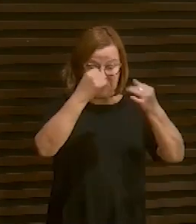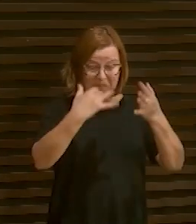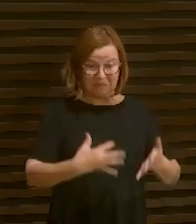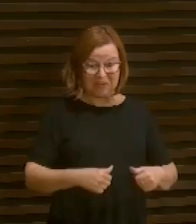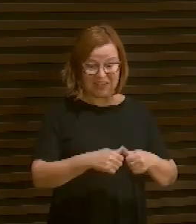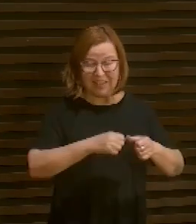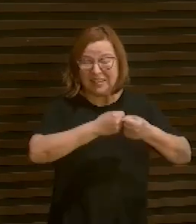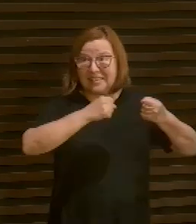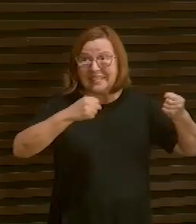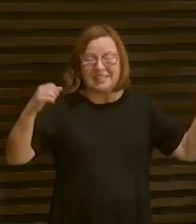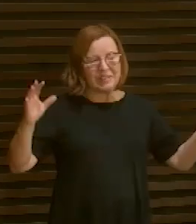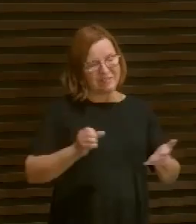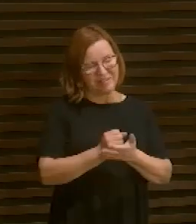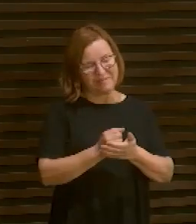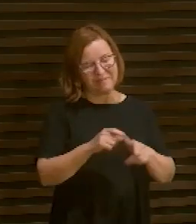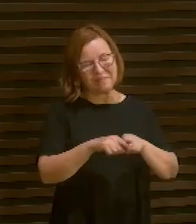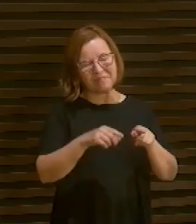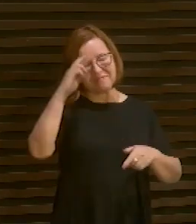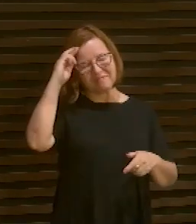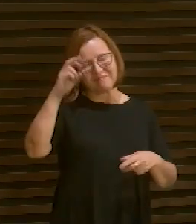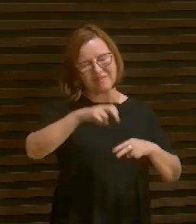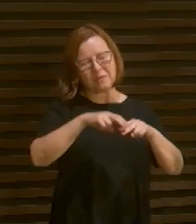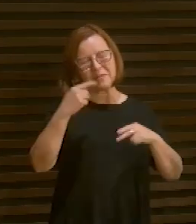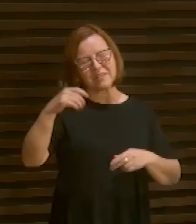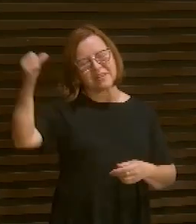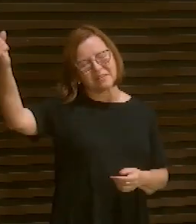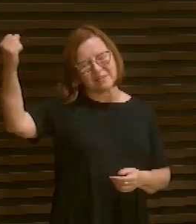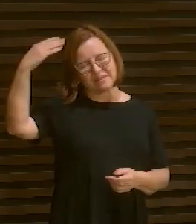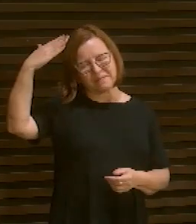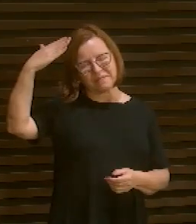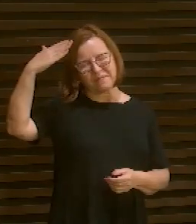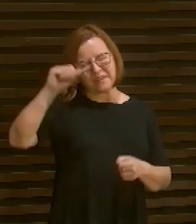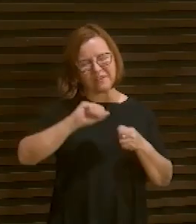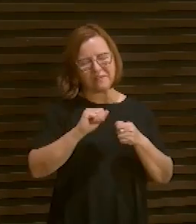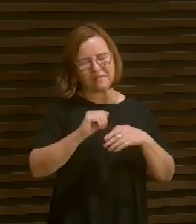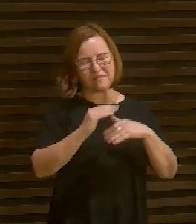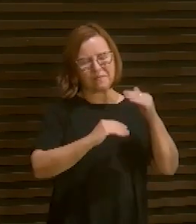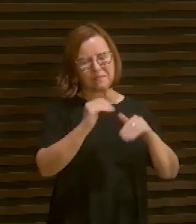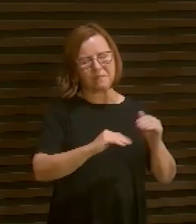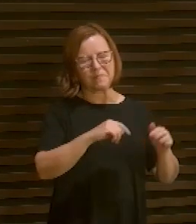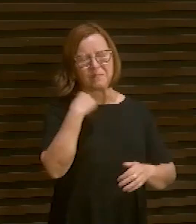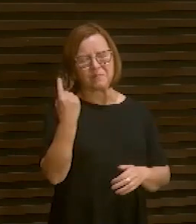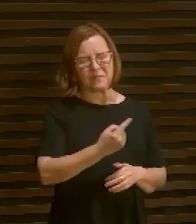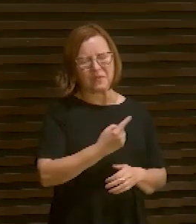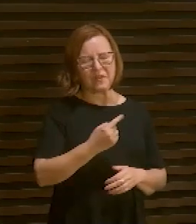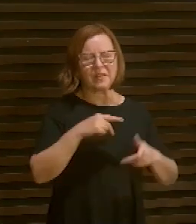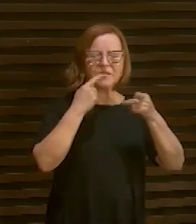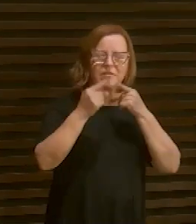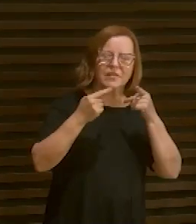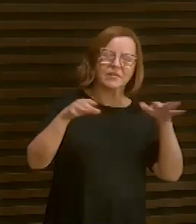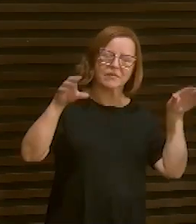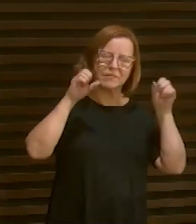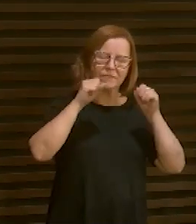salvação, mas o Senhor, por tua graça, opera em nós, no falar e no